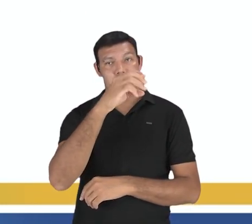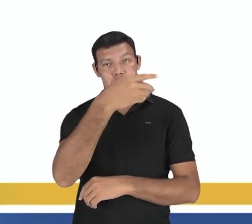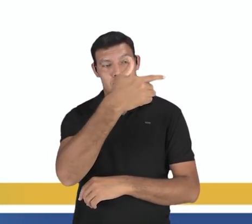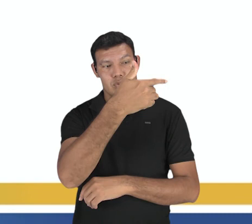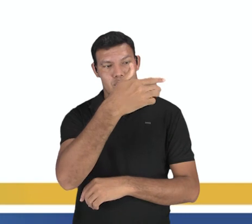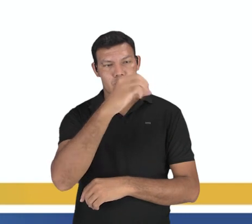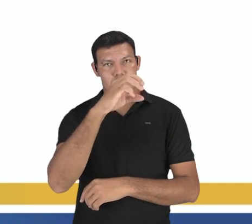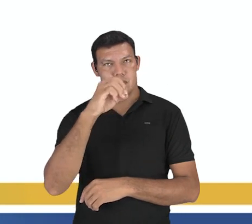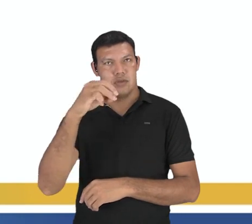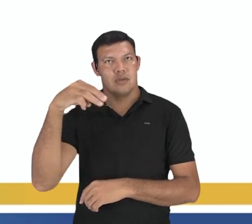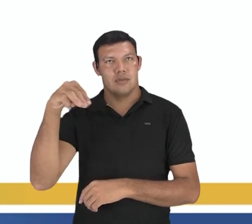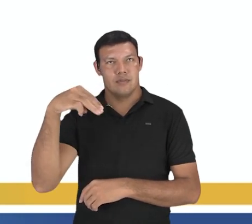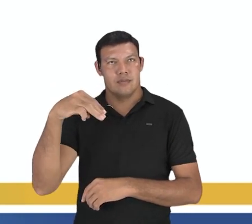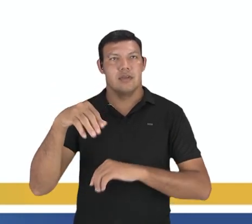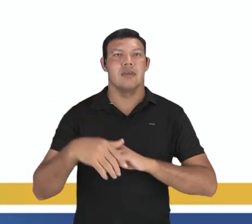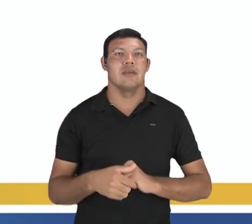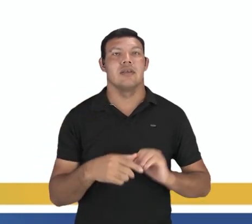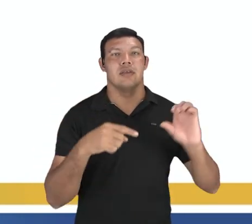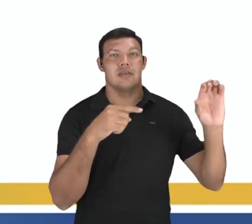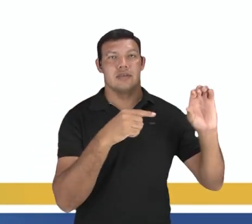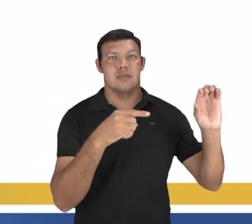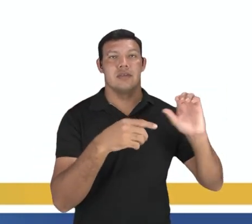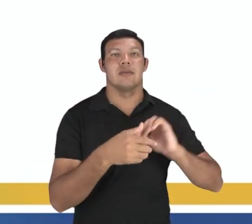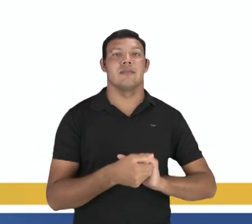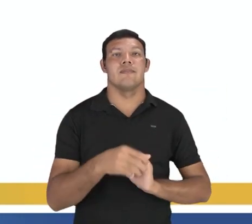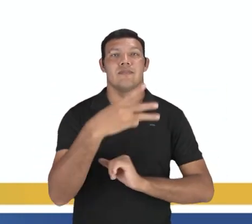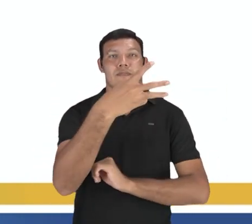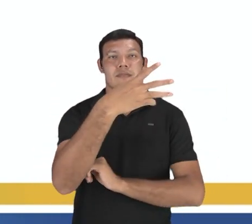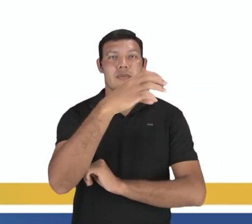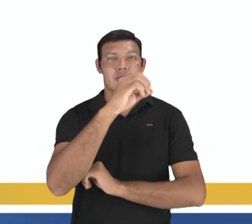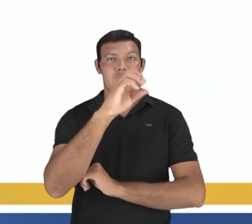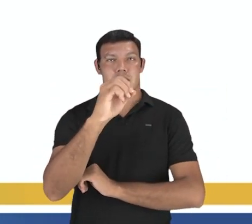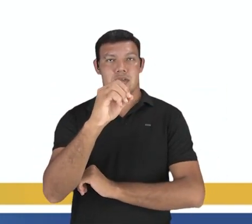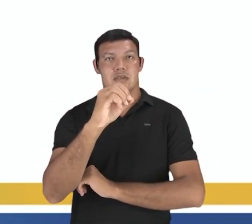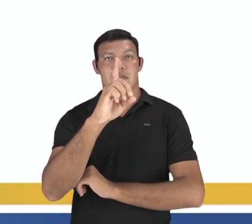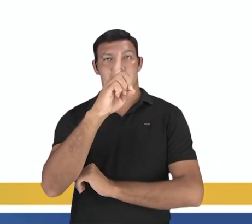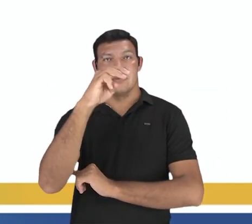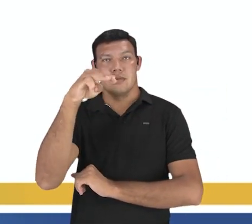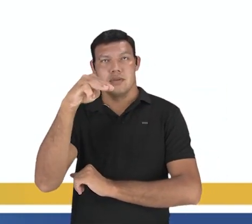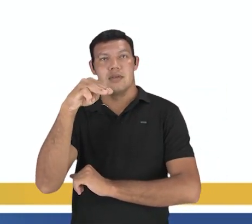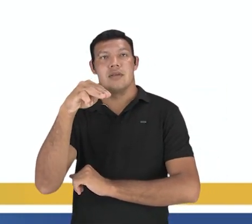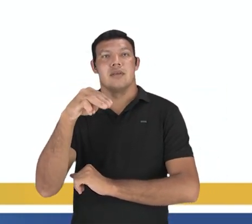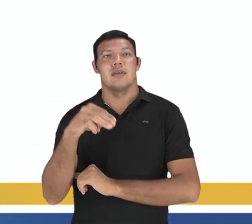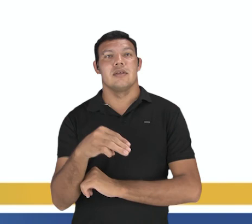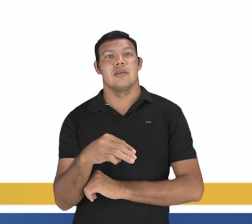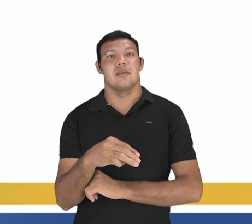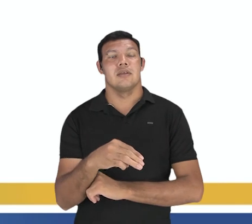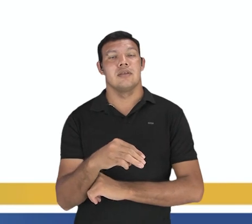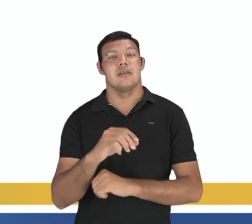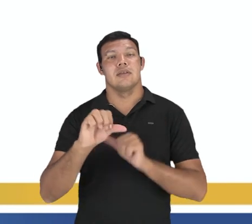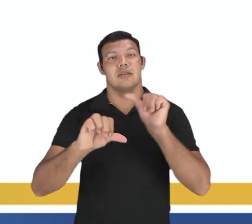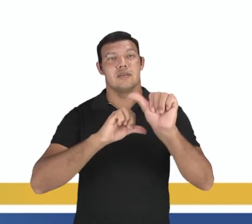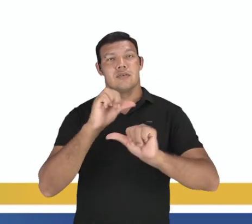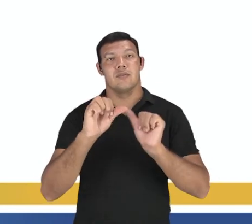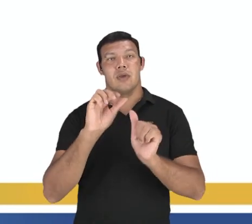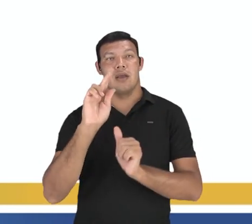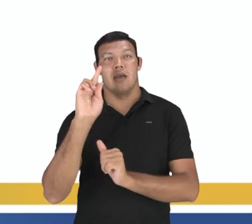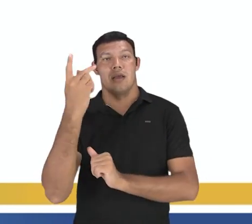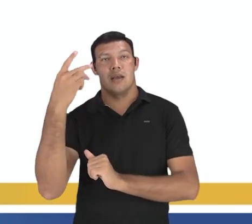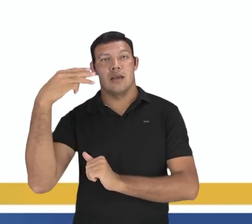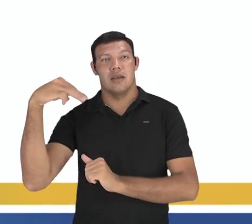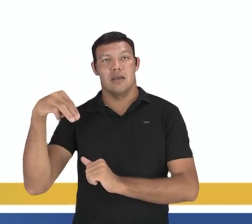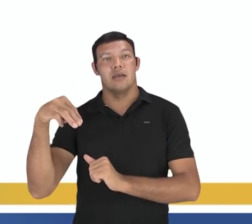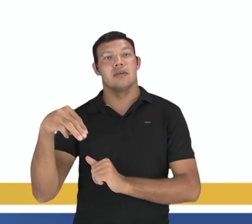pros hm300 de simples bm-300 / 1000 = 0,3 né